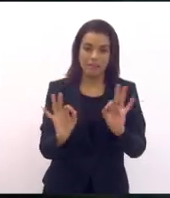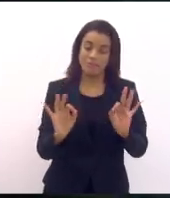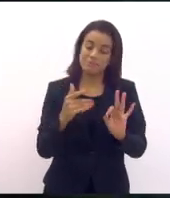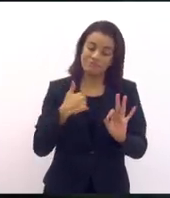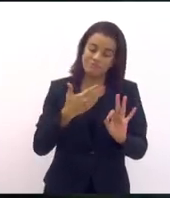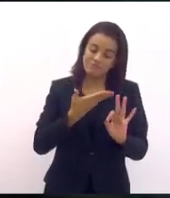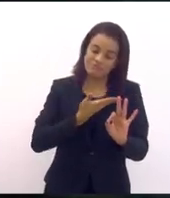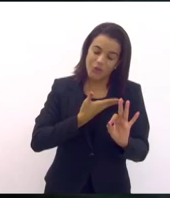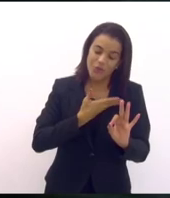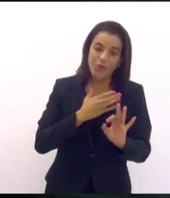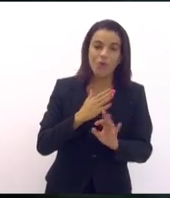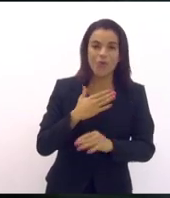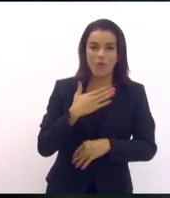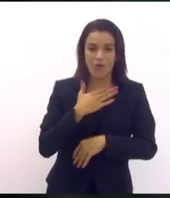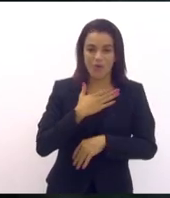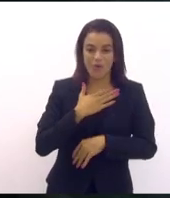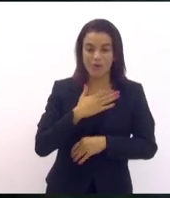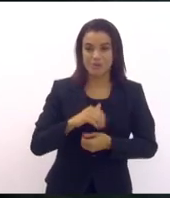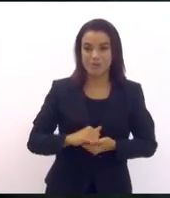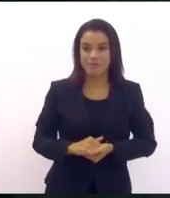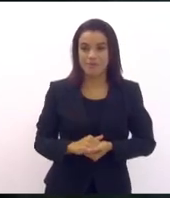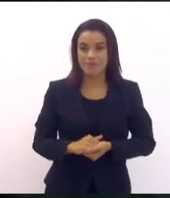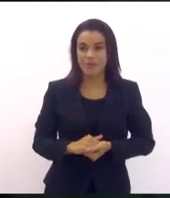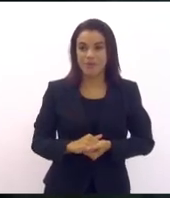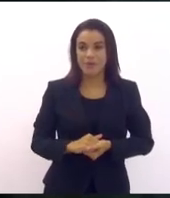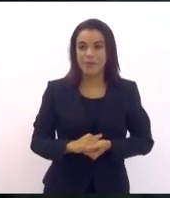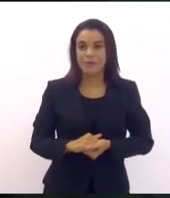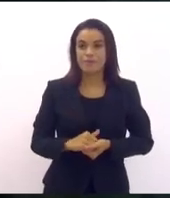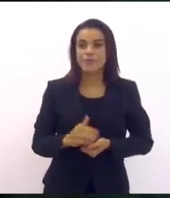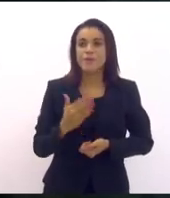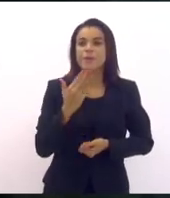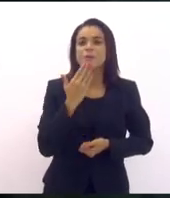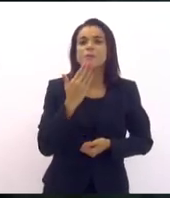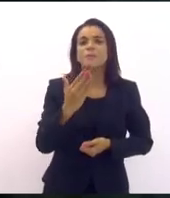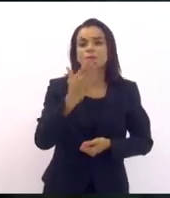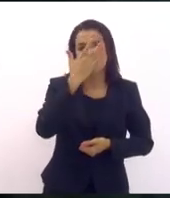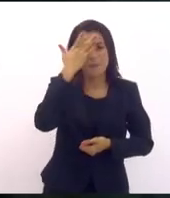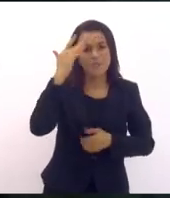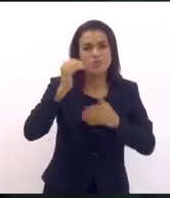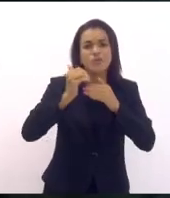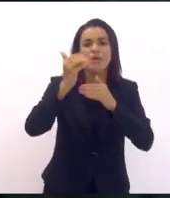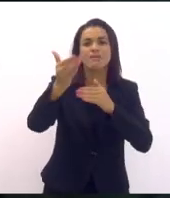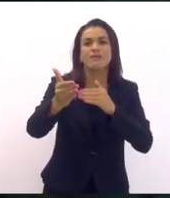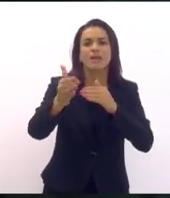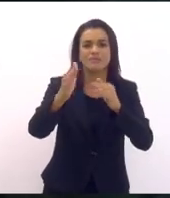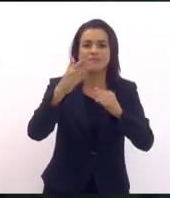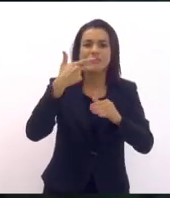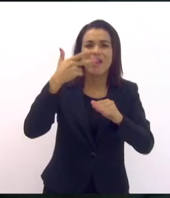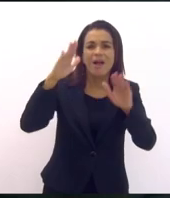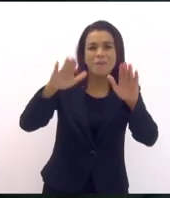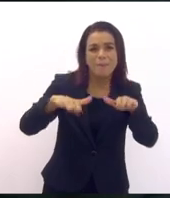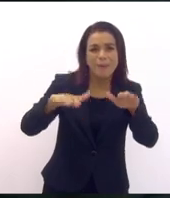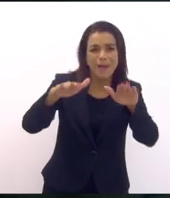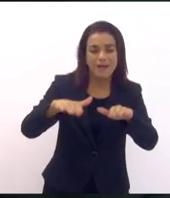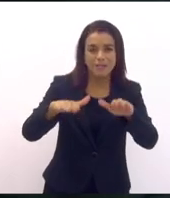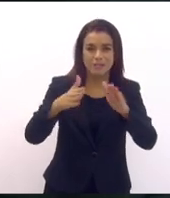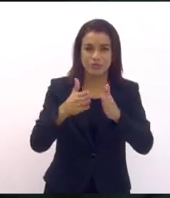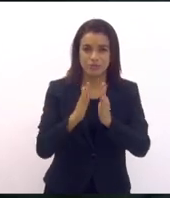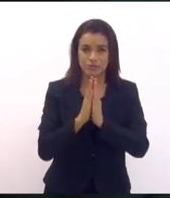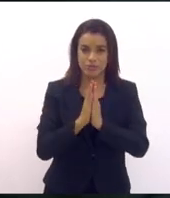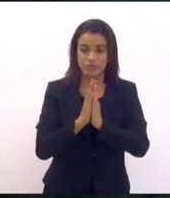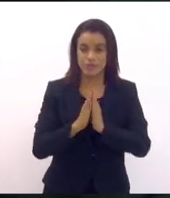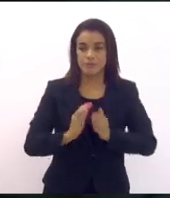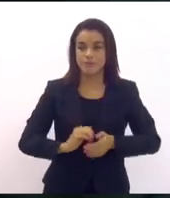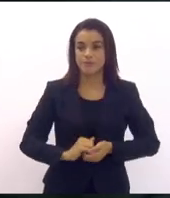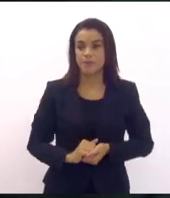muito e quando a coisa eu queria pedir aí atrás para falar mais baixo por favor e